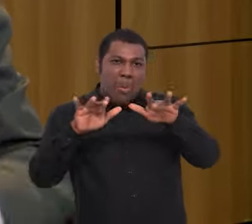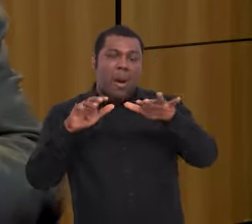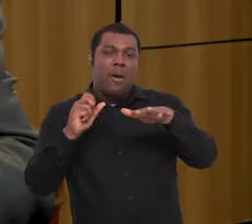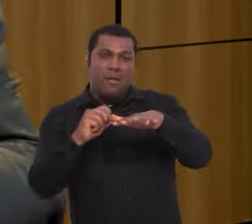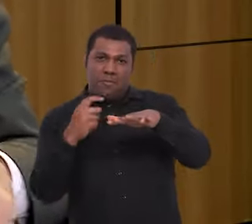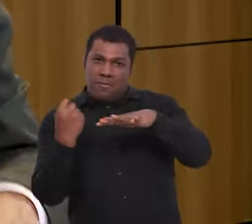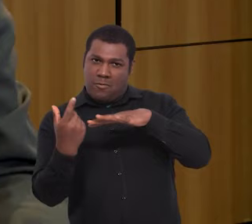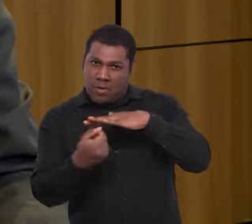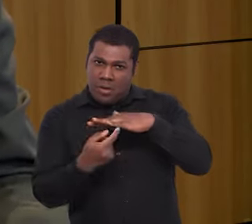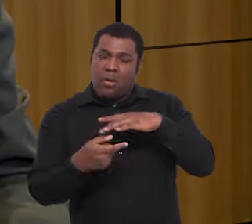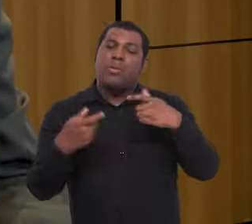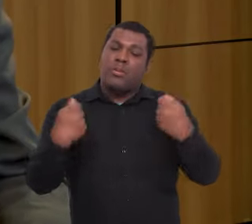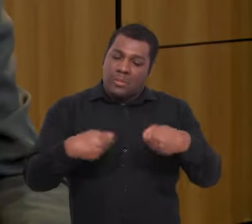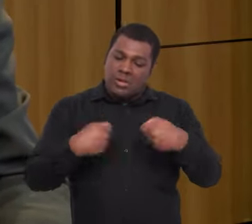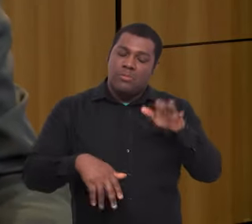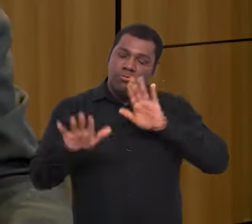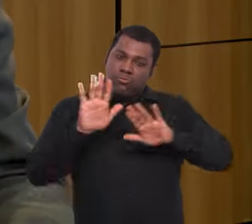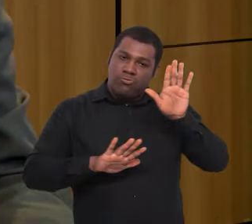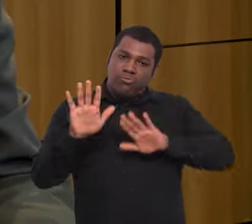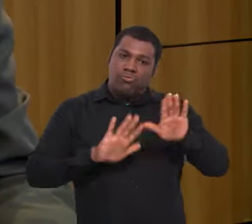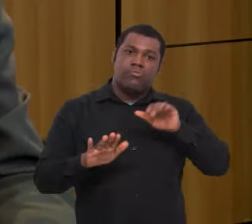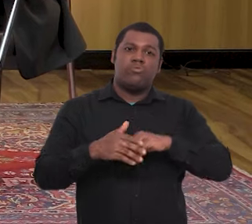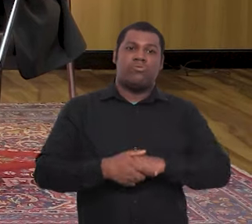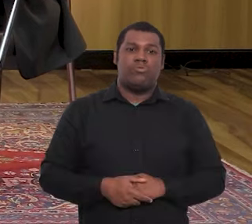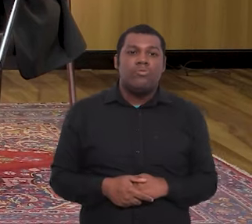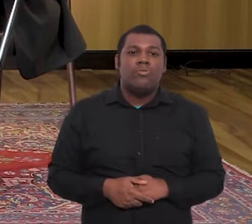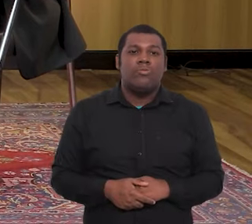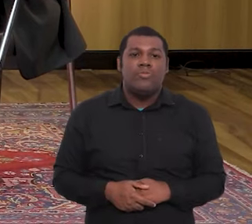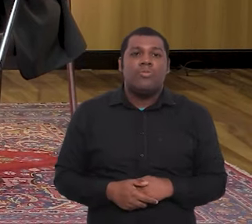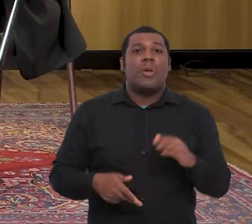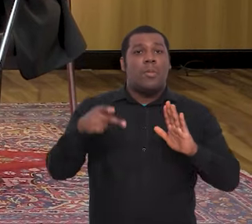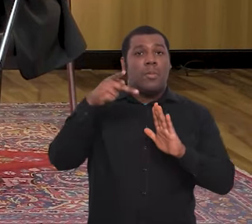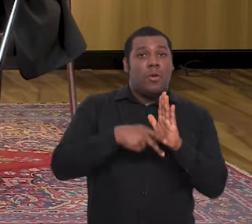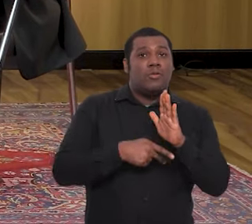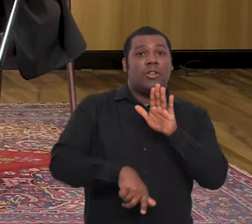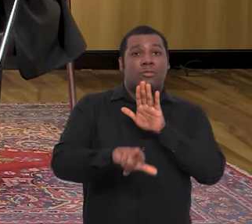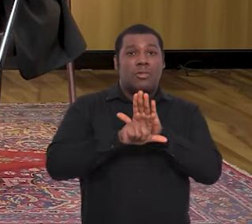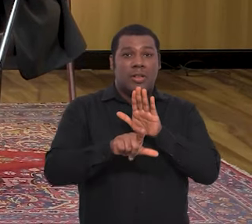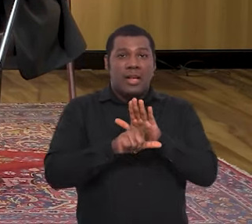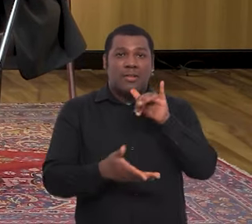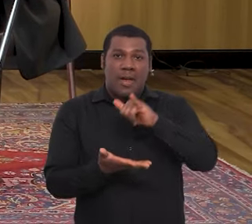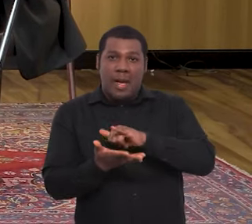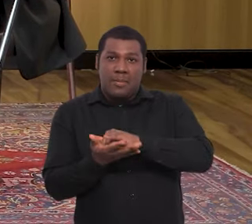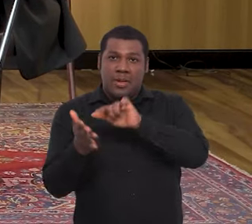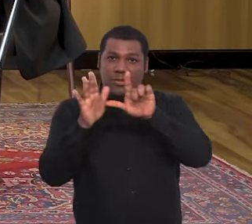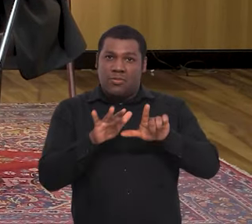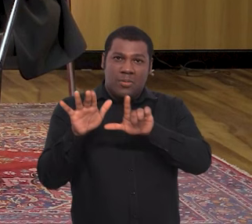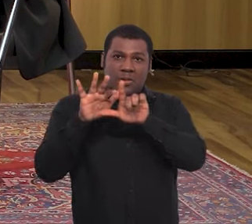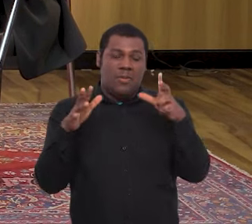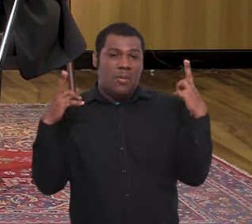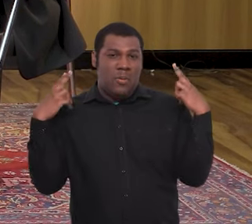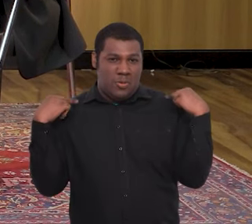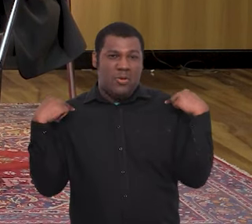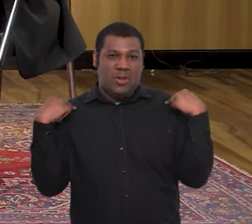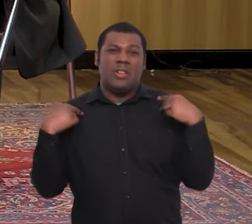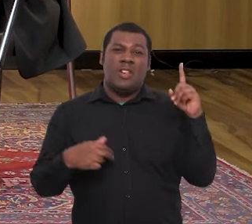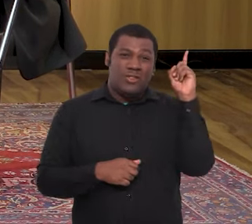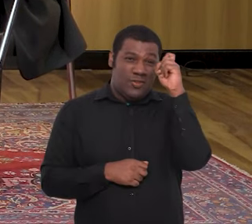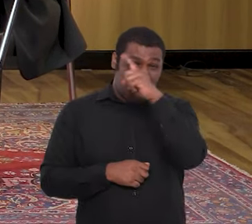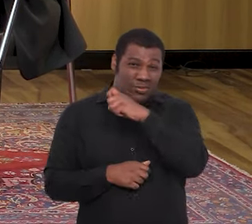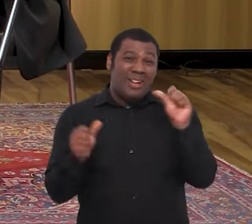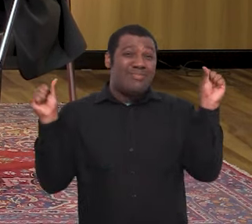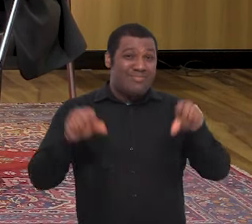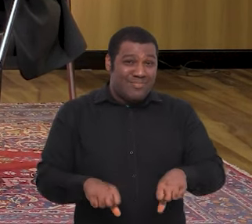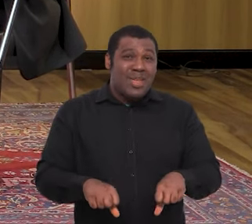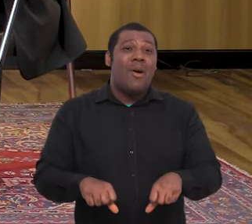então é preciso tomar muito cuidado com isso esse é o principal Desafio o maior desafio para o PL dos aplicativos são as fake News